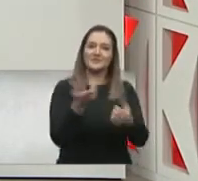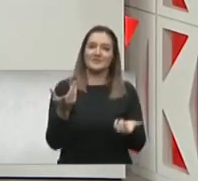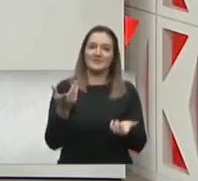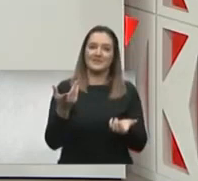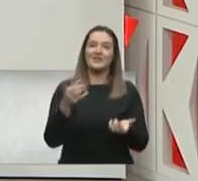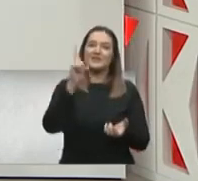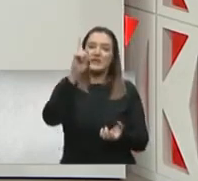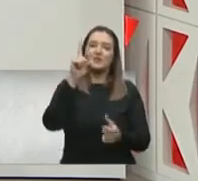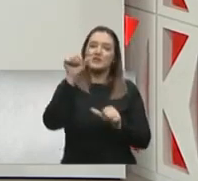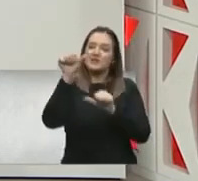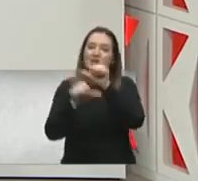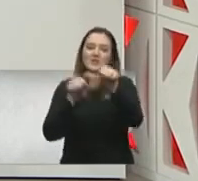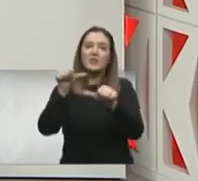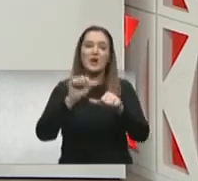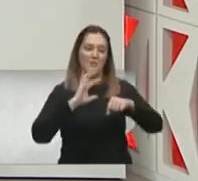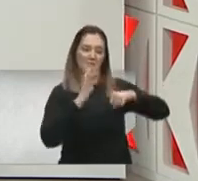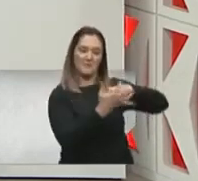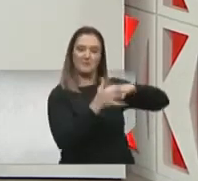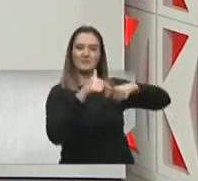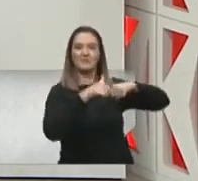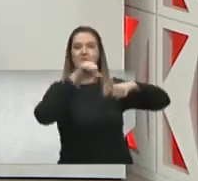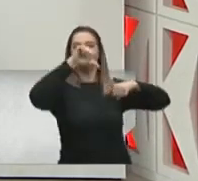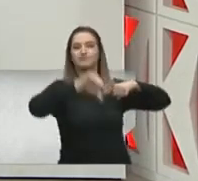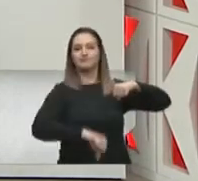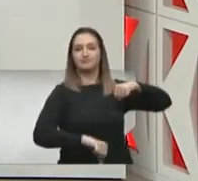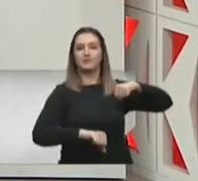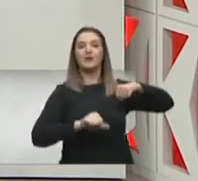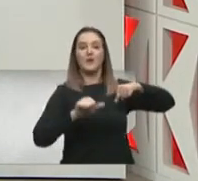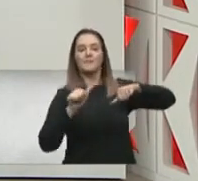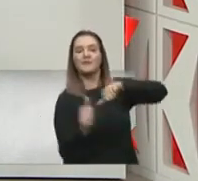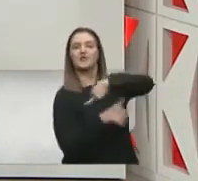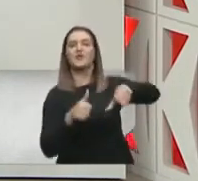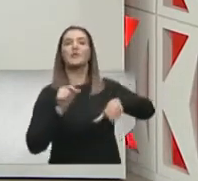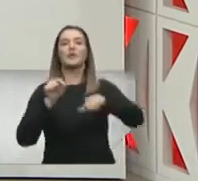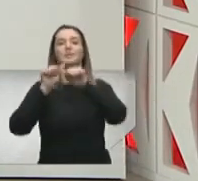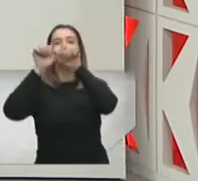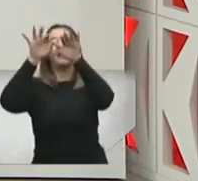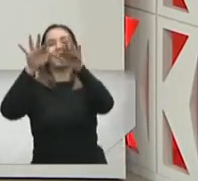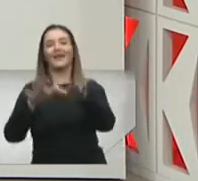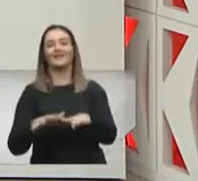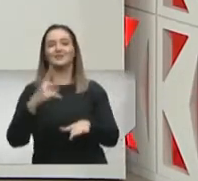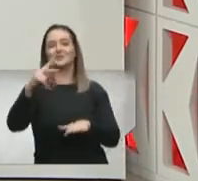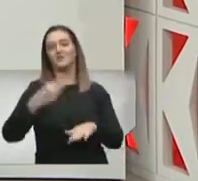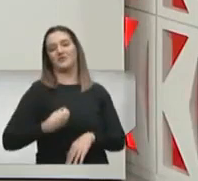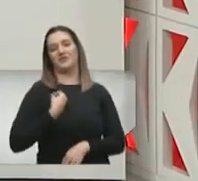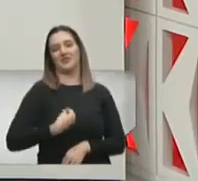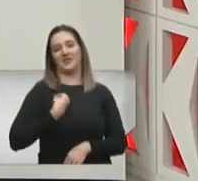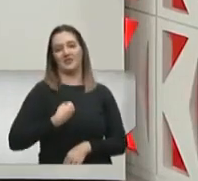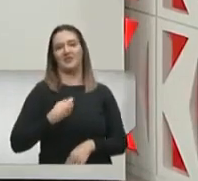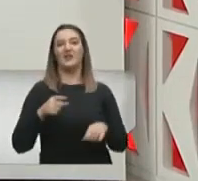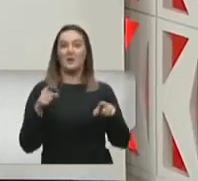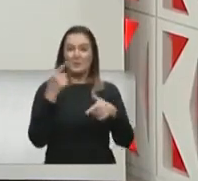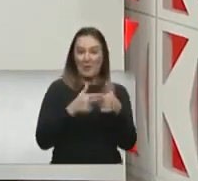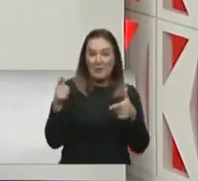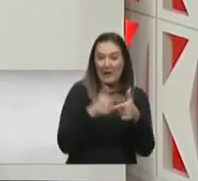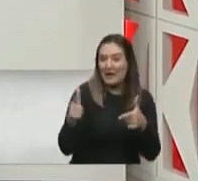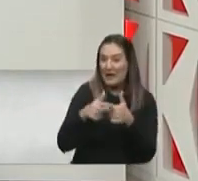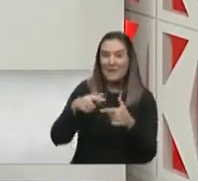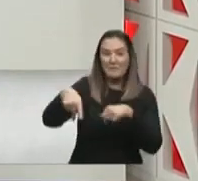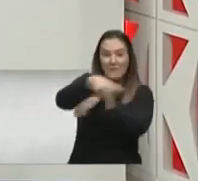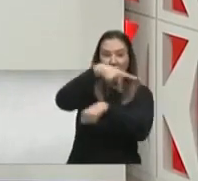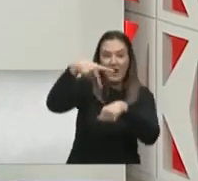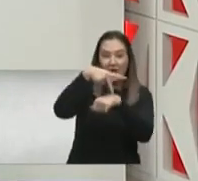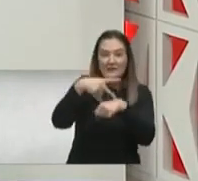Deus transformando a maldição numa bênção, a pandemia numa oportunidade de salvação e a crise numa oportunidade para